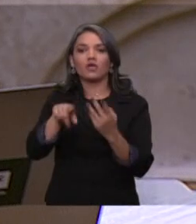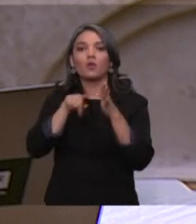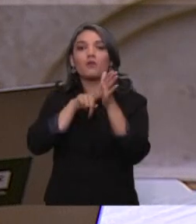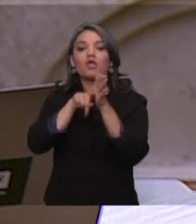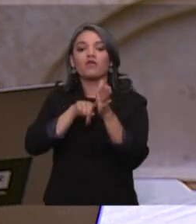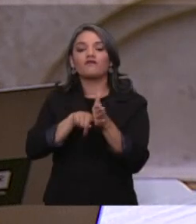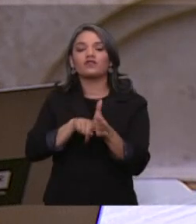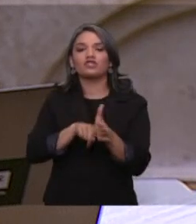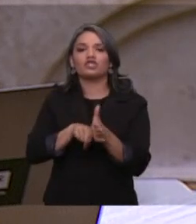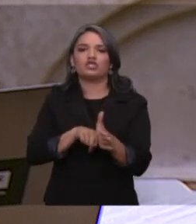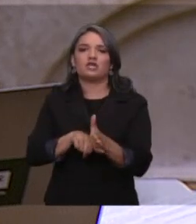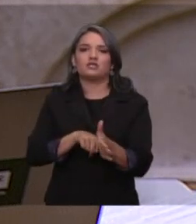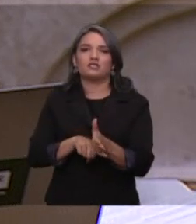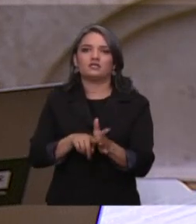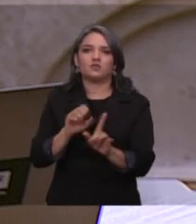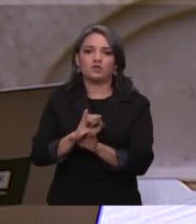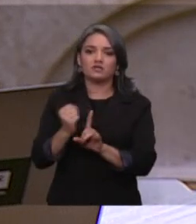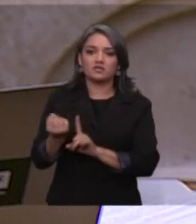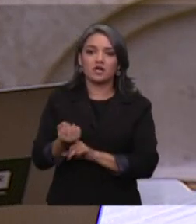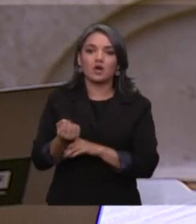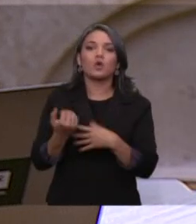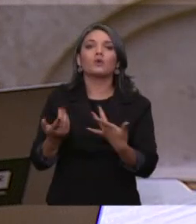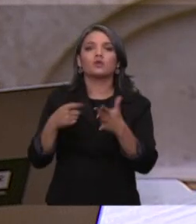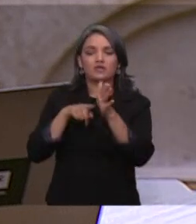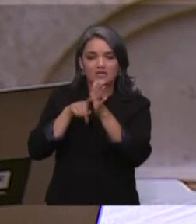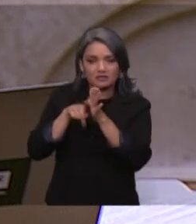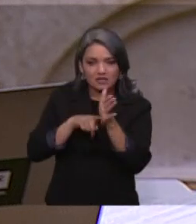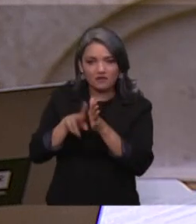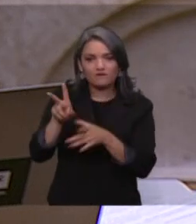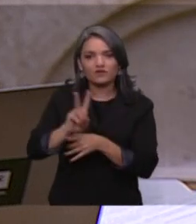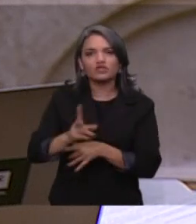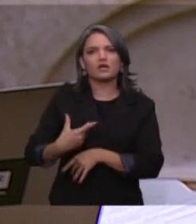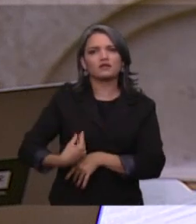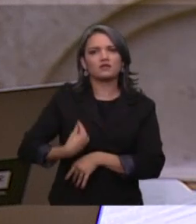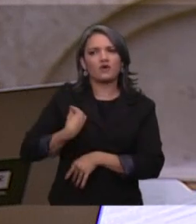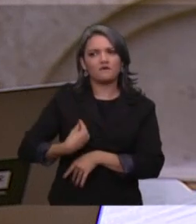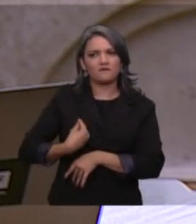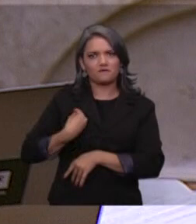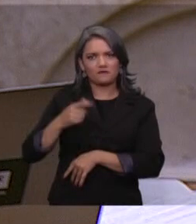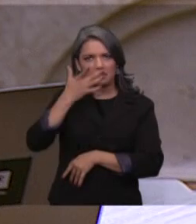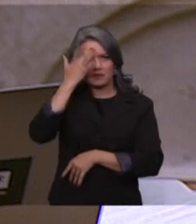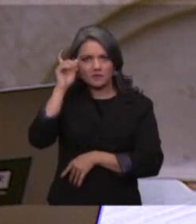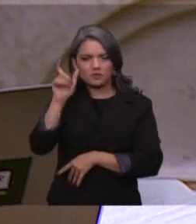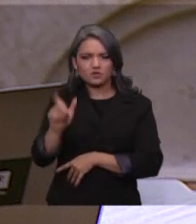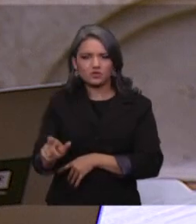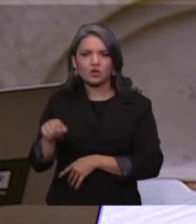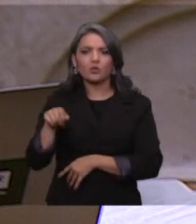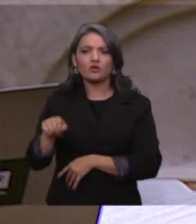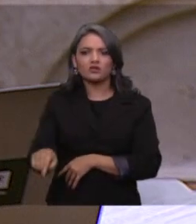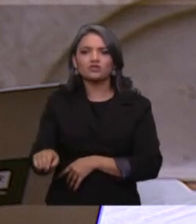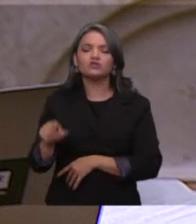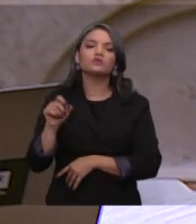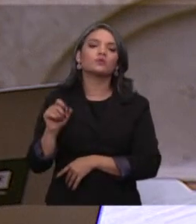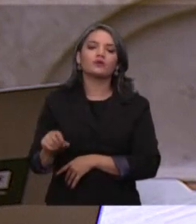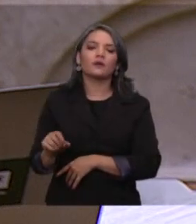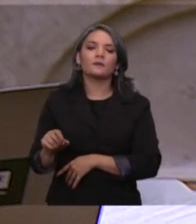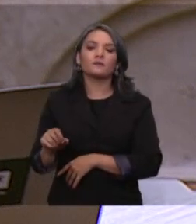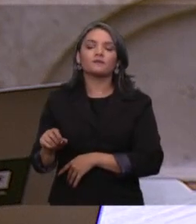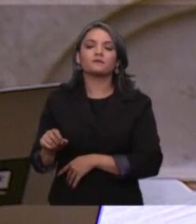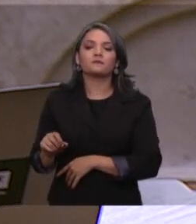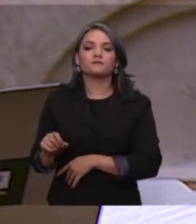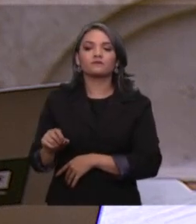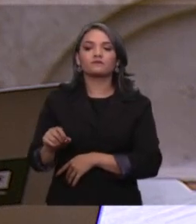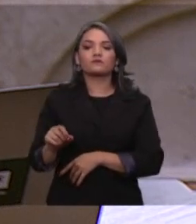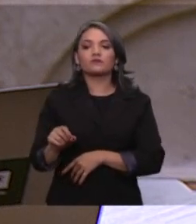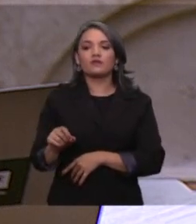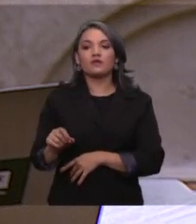investigação social. E na investigação social se fazia uma nova triagem dos candidatos, que